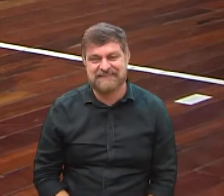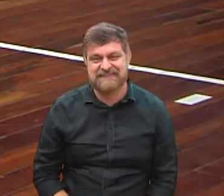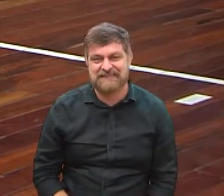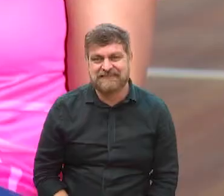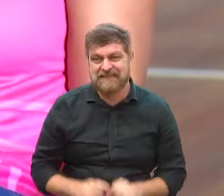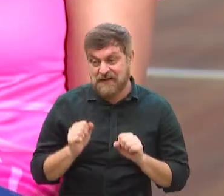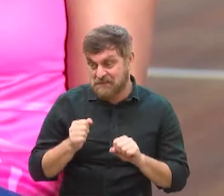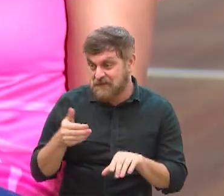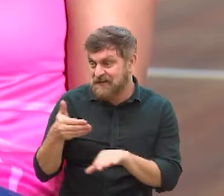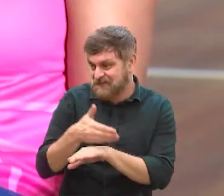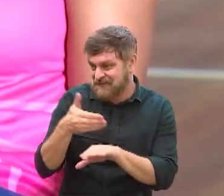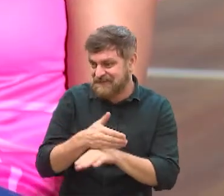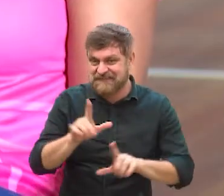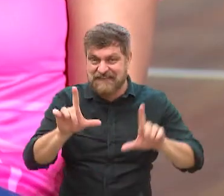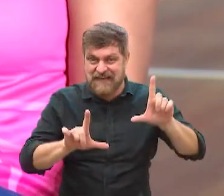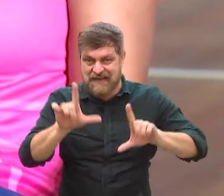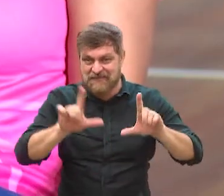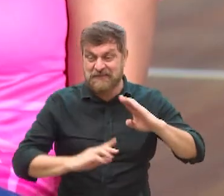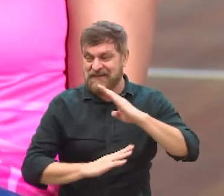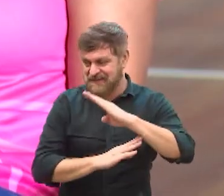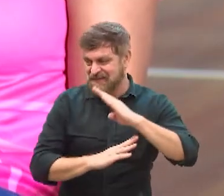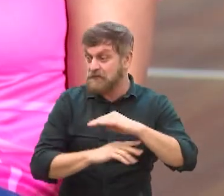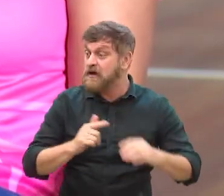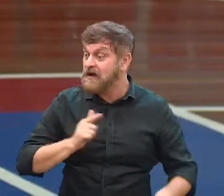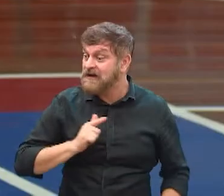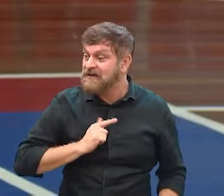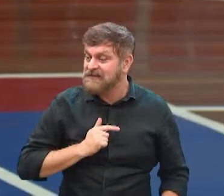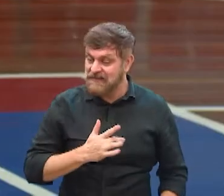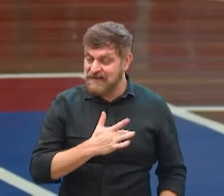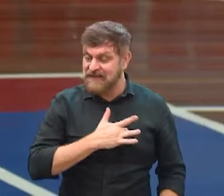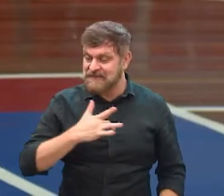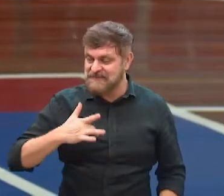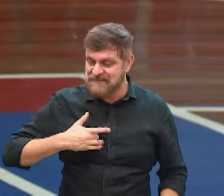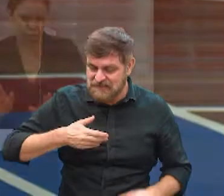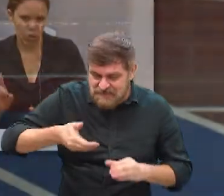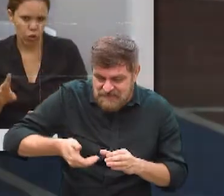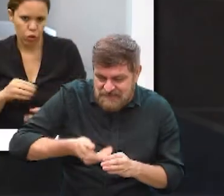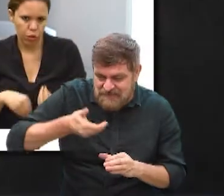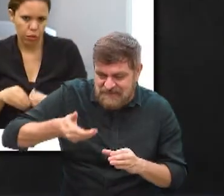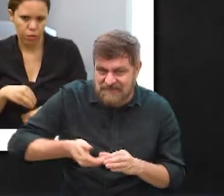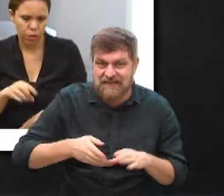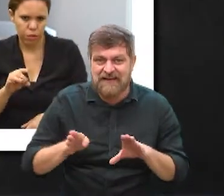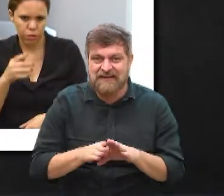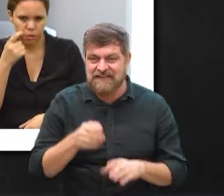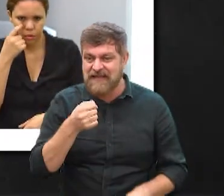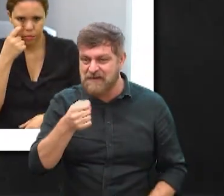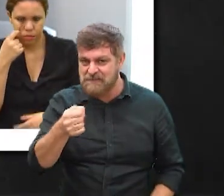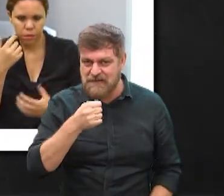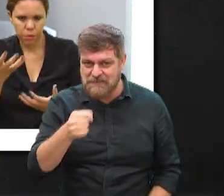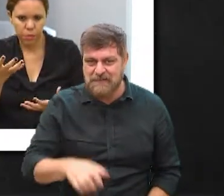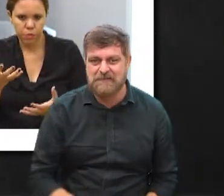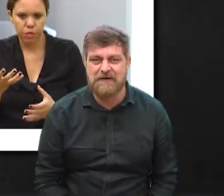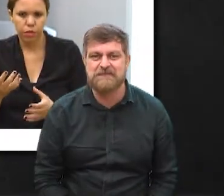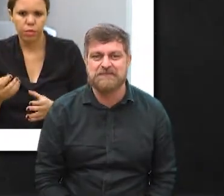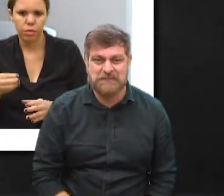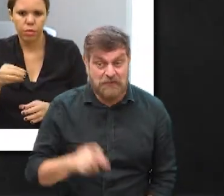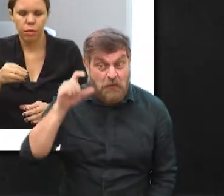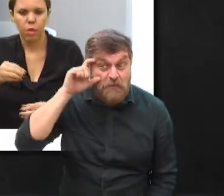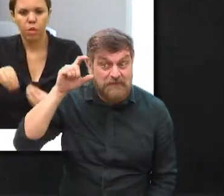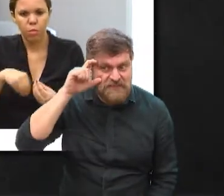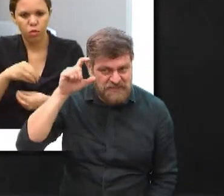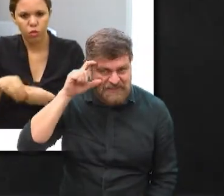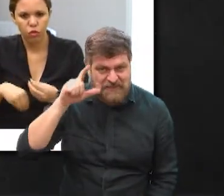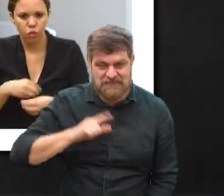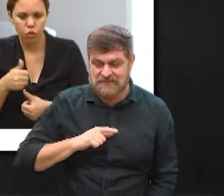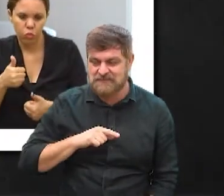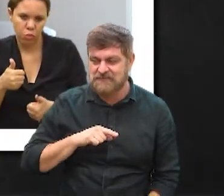você pode participar também de mais um programa na TV Câmara Campinas, que é o Saúde na Colher, de Michel Amorim. Então atenção aí, Michel, a gente vai arrumar uma